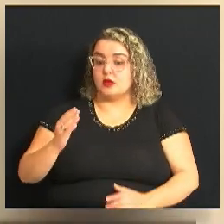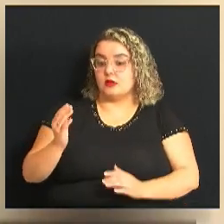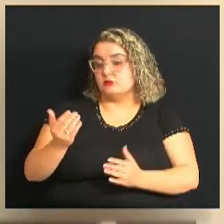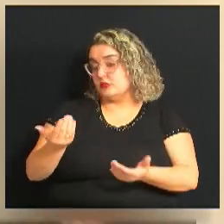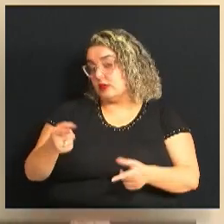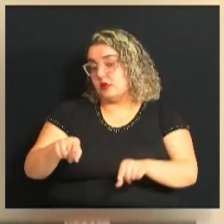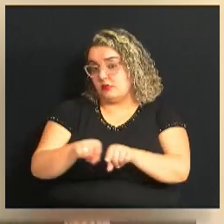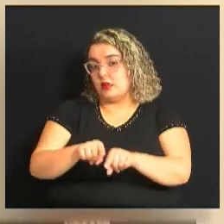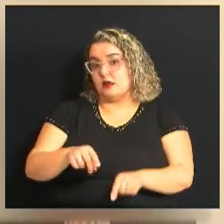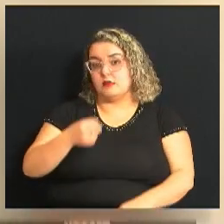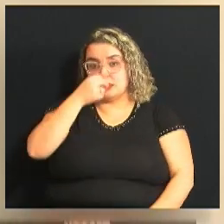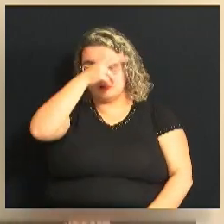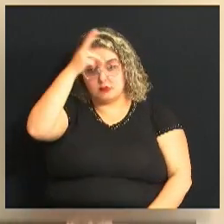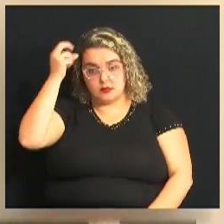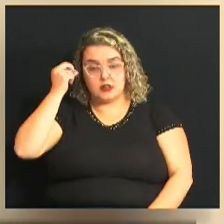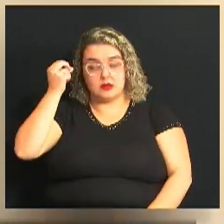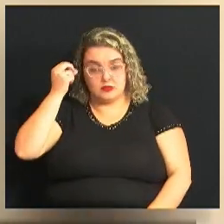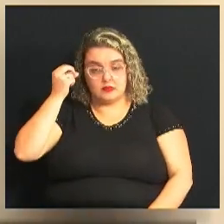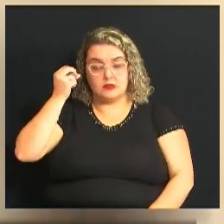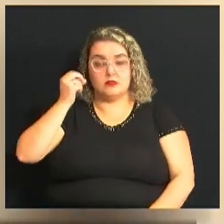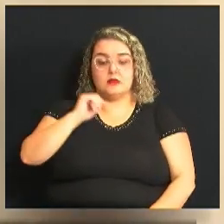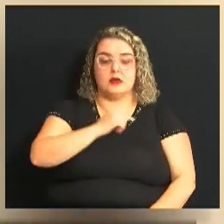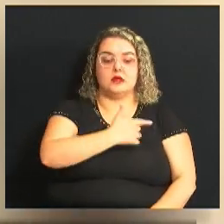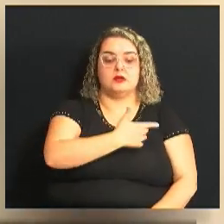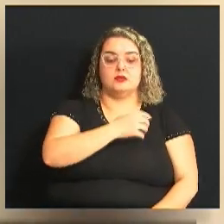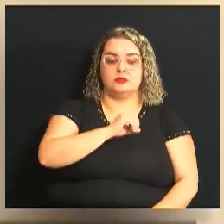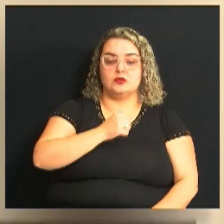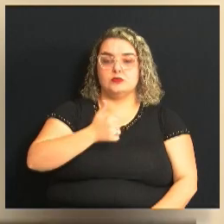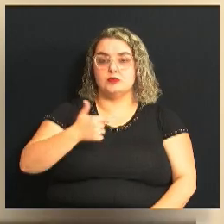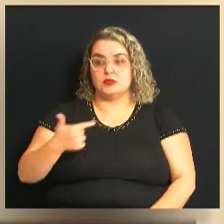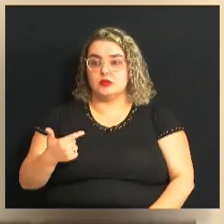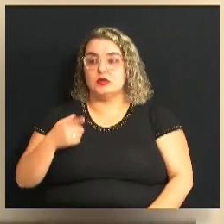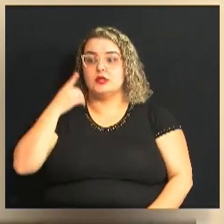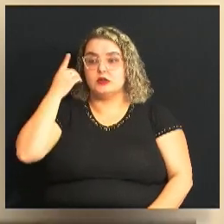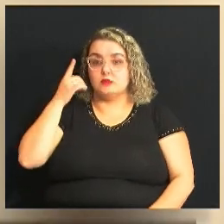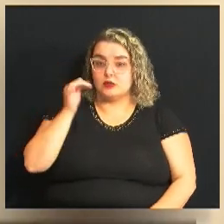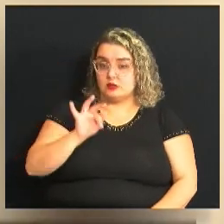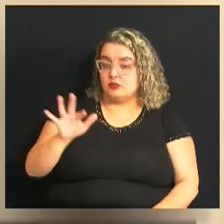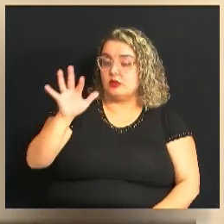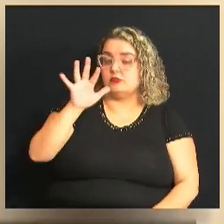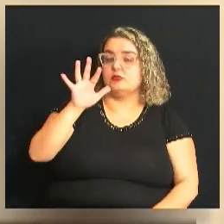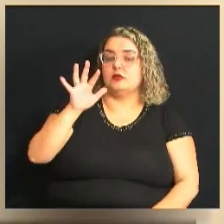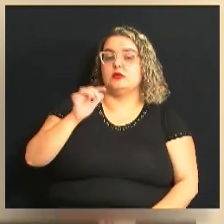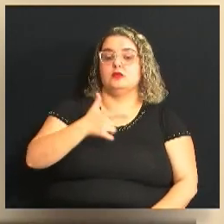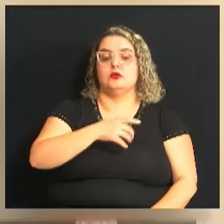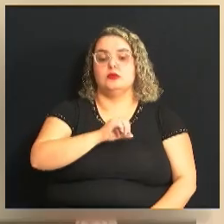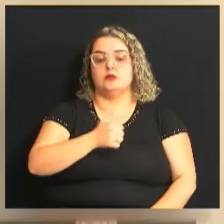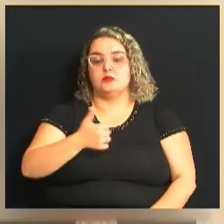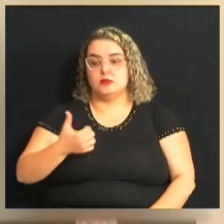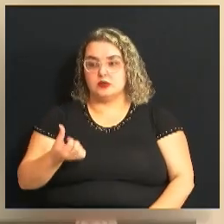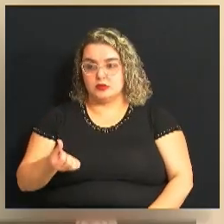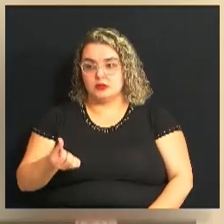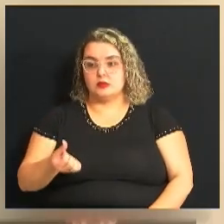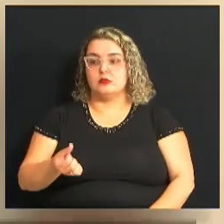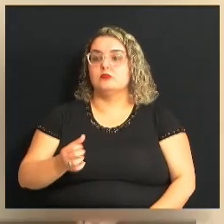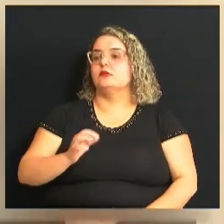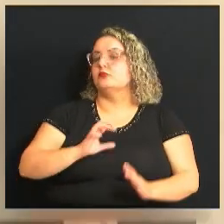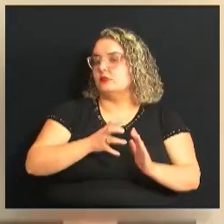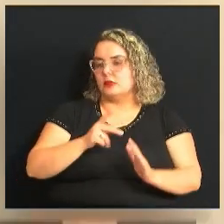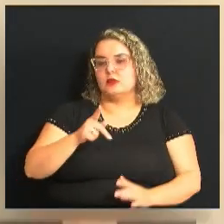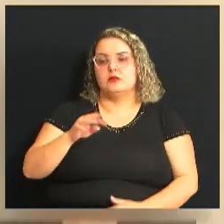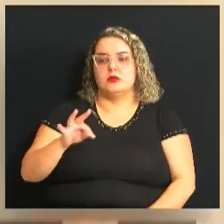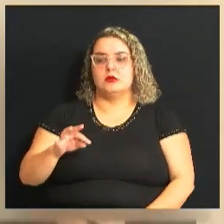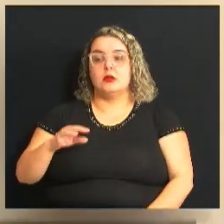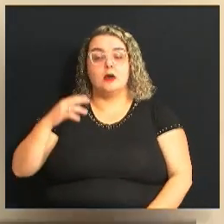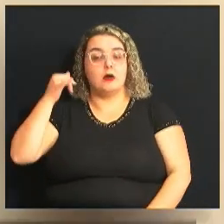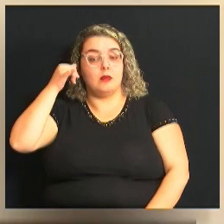de Campinas em 2012 e deputado federal em 2016, ambos pelo PT. Os vereadores Paulo Búfalo e